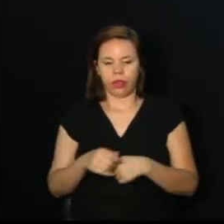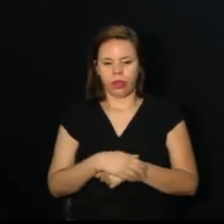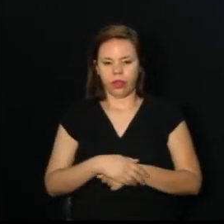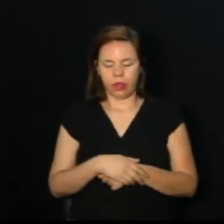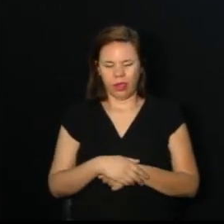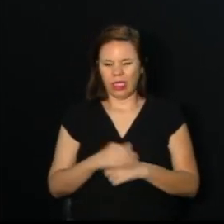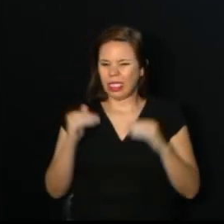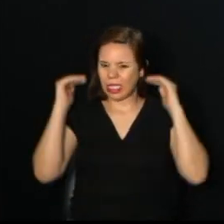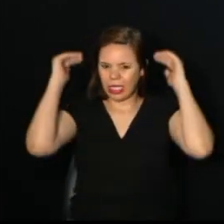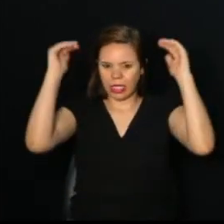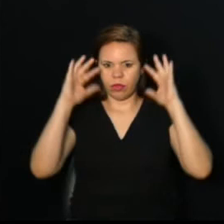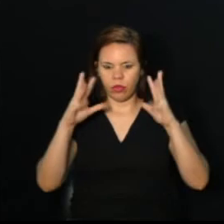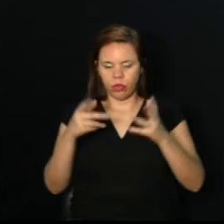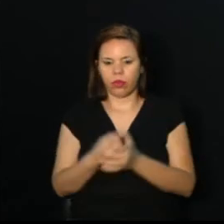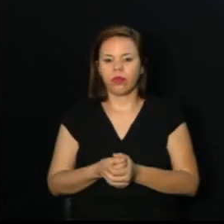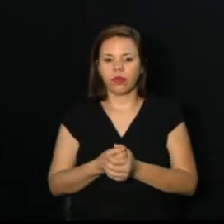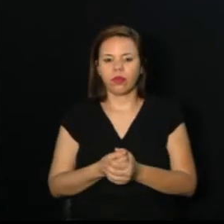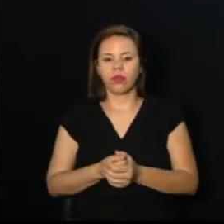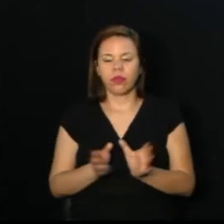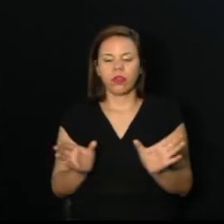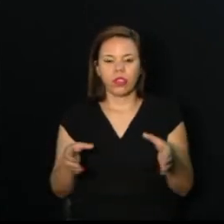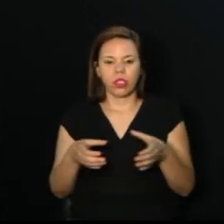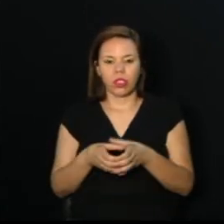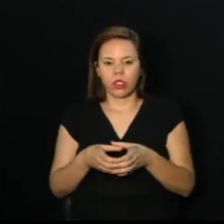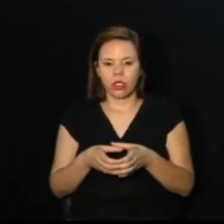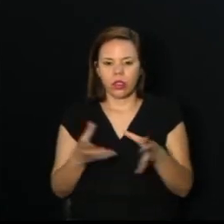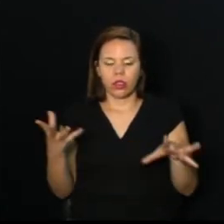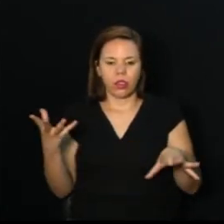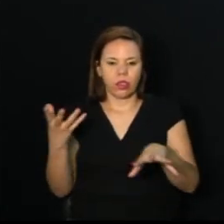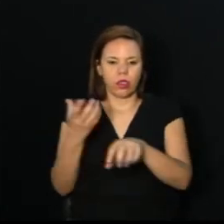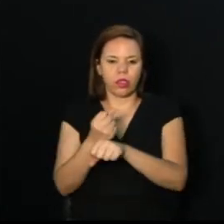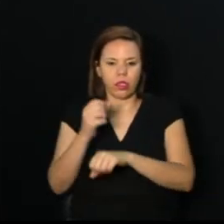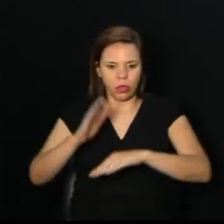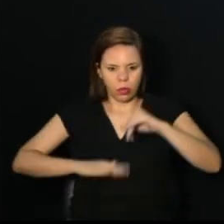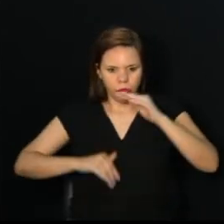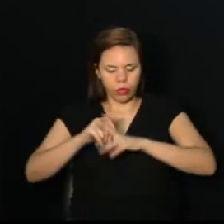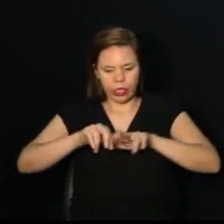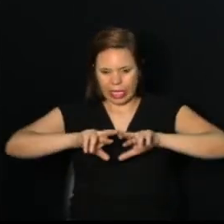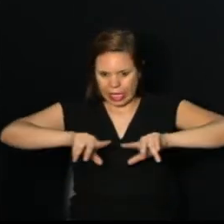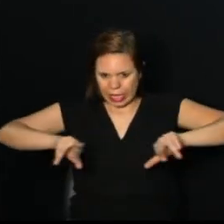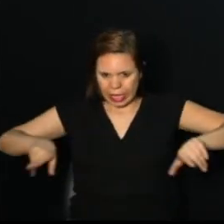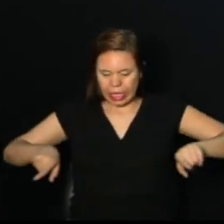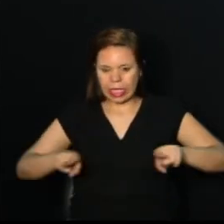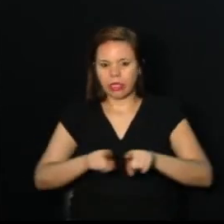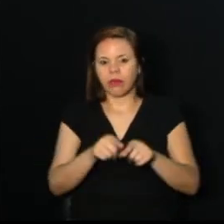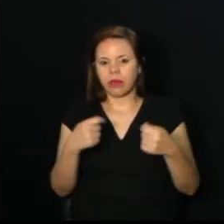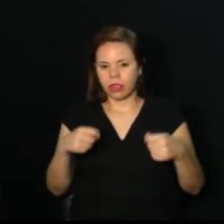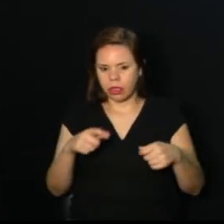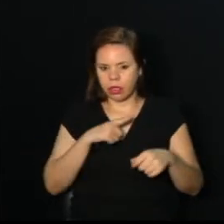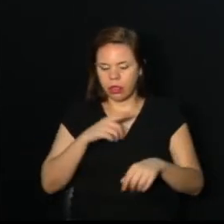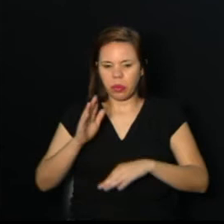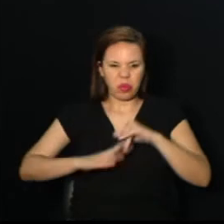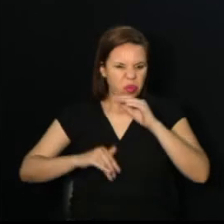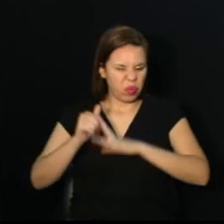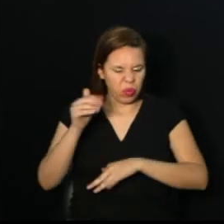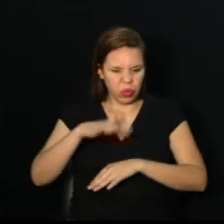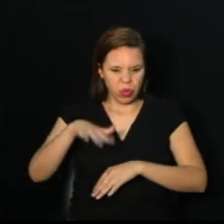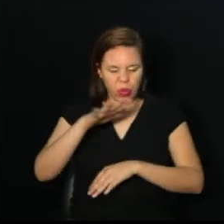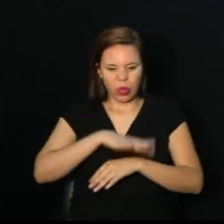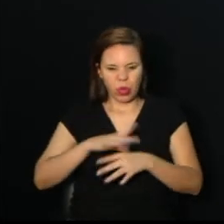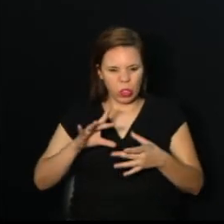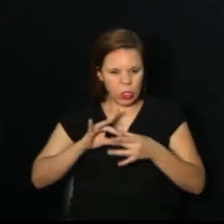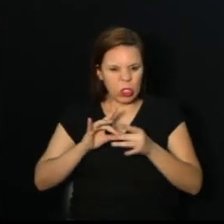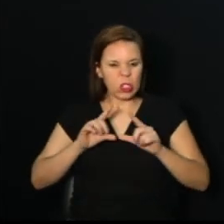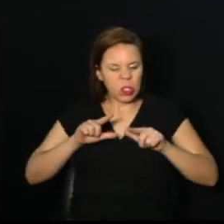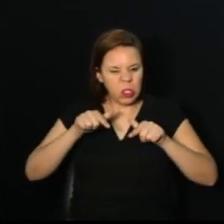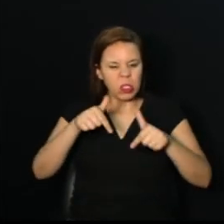de tudo, de uma equipe interdisciplinar. Ela precisa de profissionais